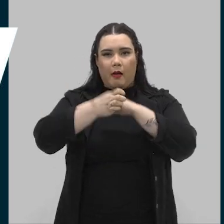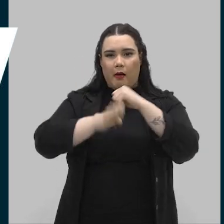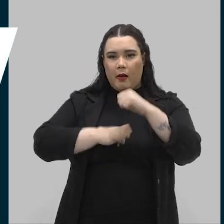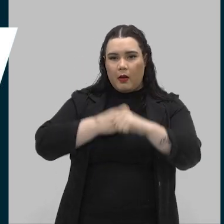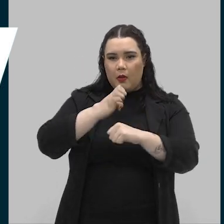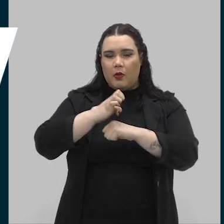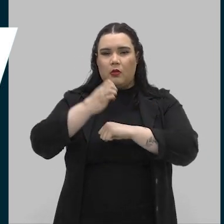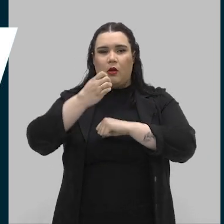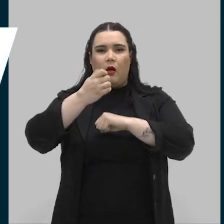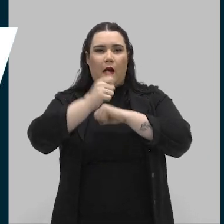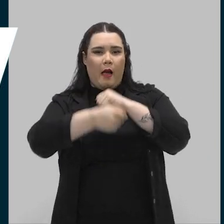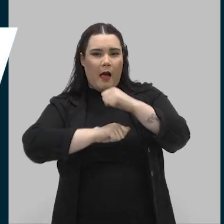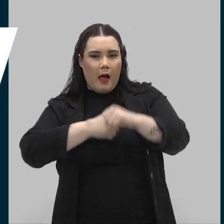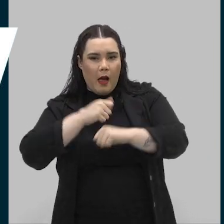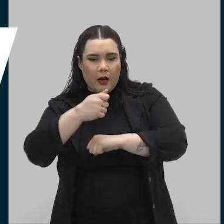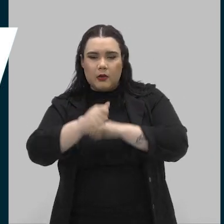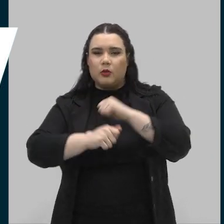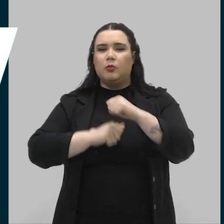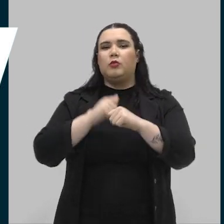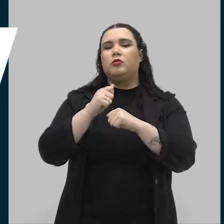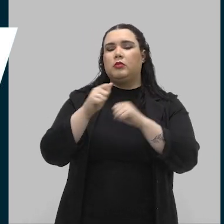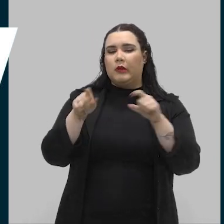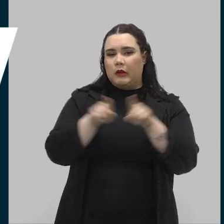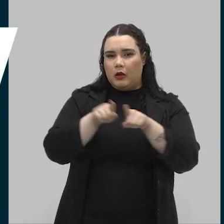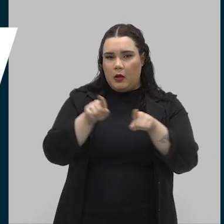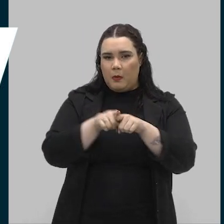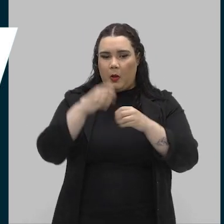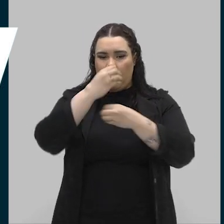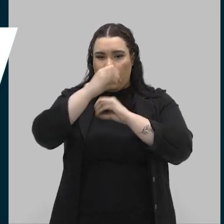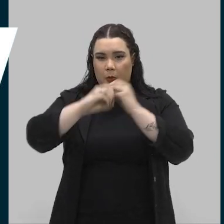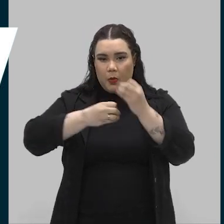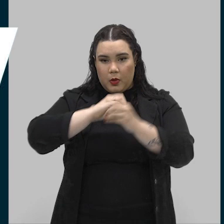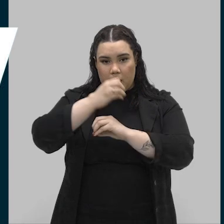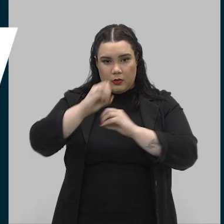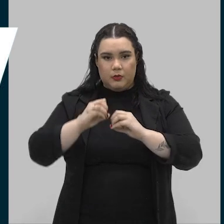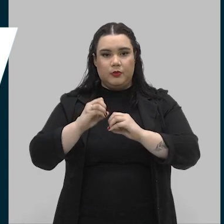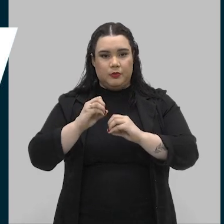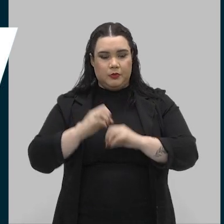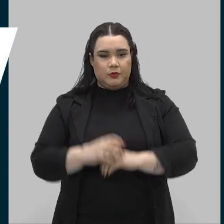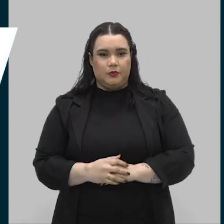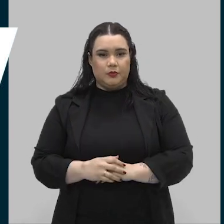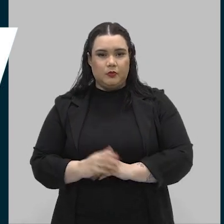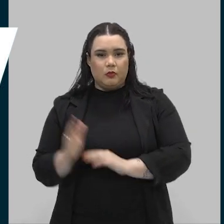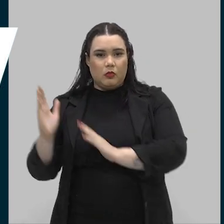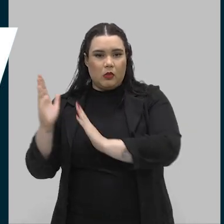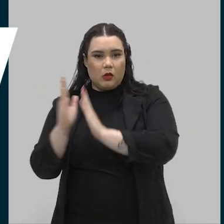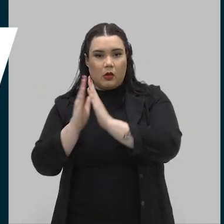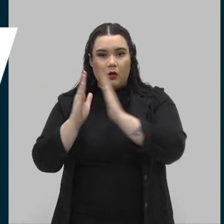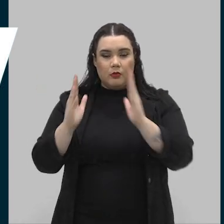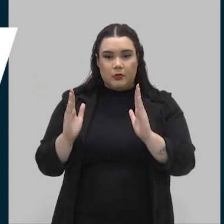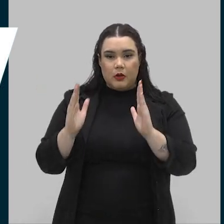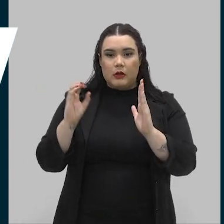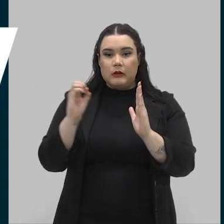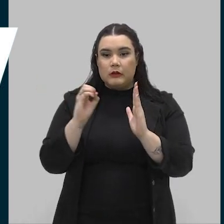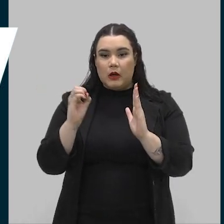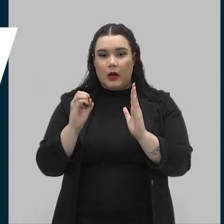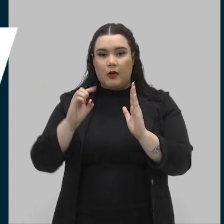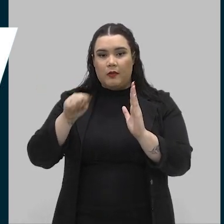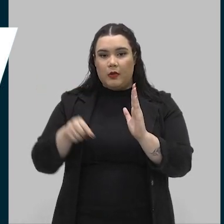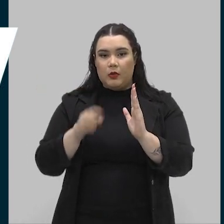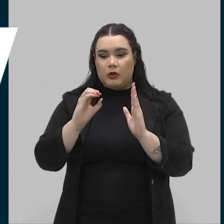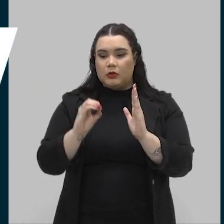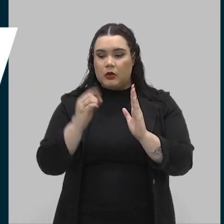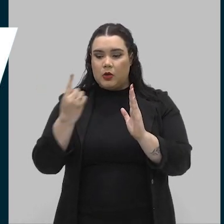e moléculas. E ali entre 0,01 e 200 segundos, nós tínhamos átomos